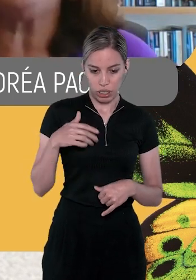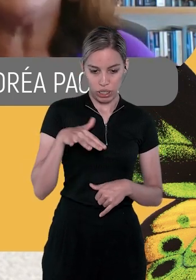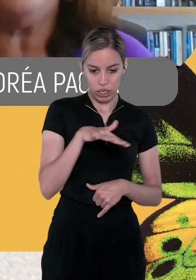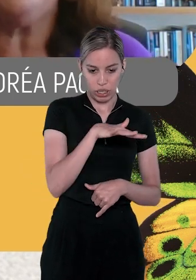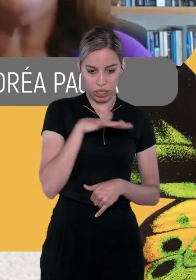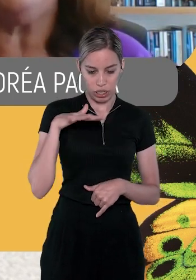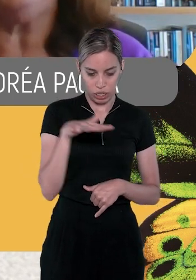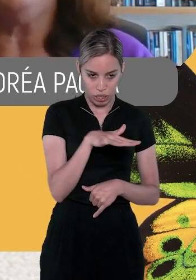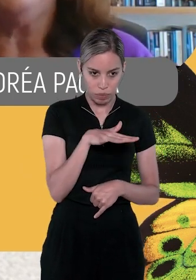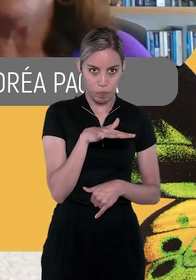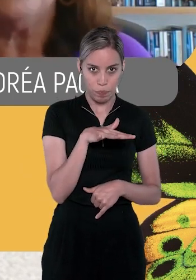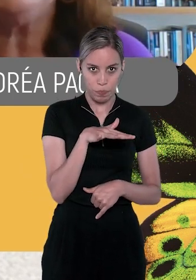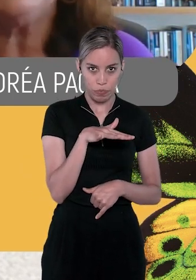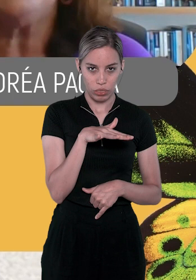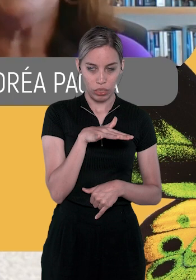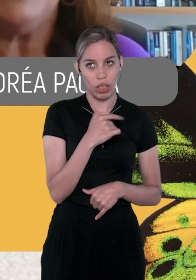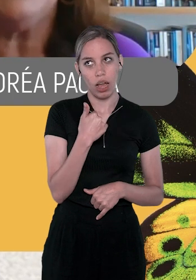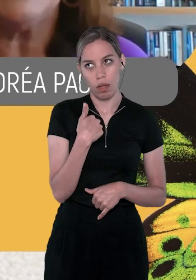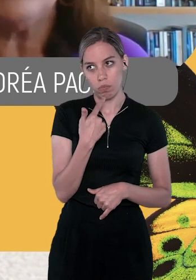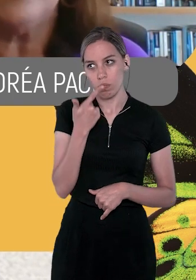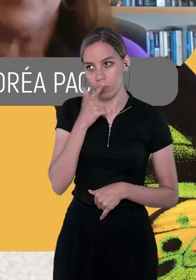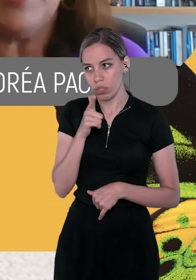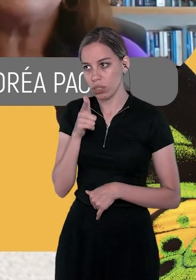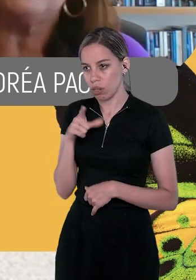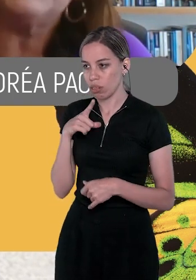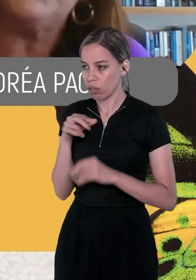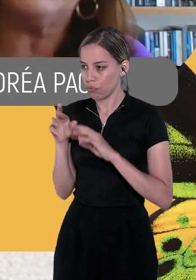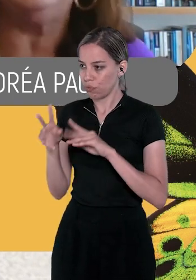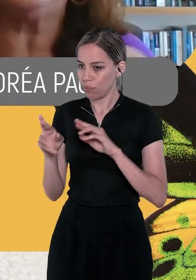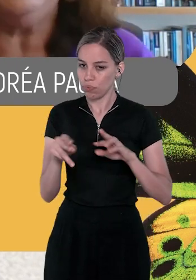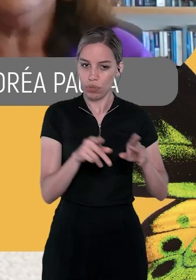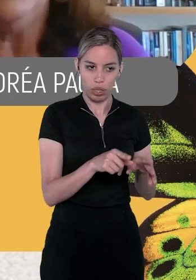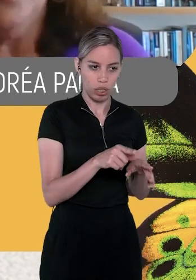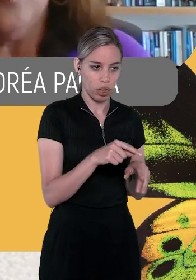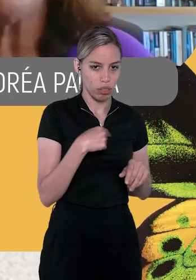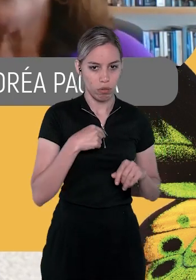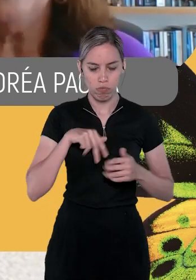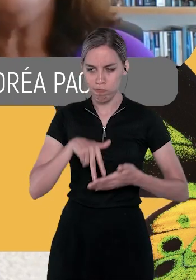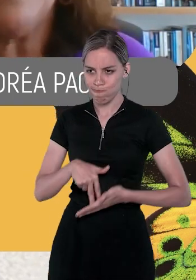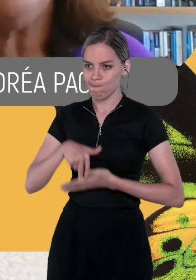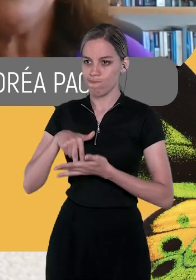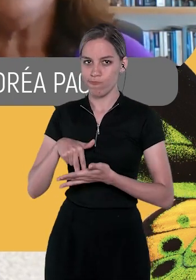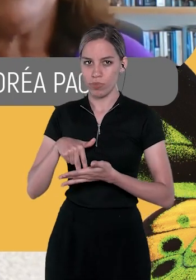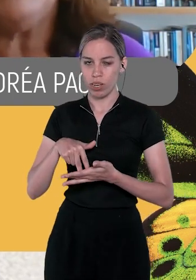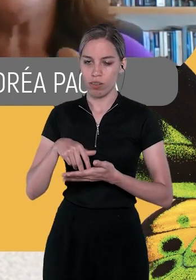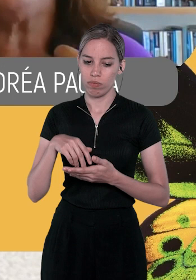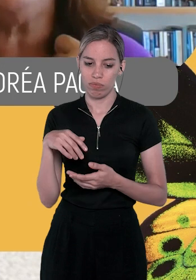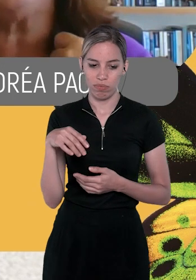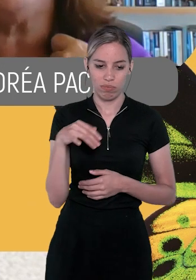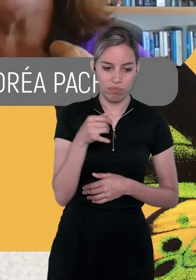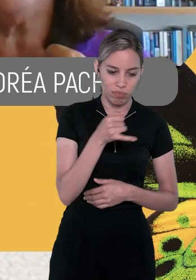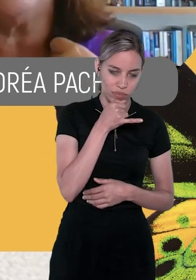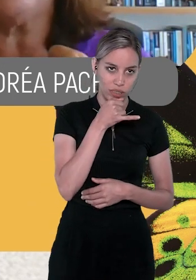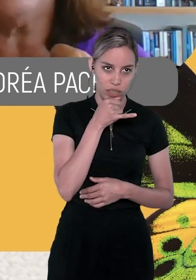ele precisava viver, com todas as diferenças e divergências, ou se fortalecia ou sucumbia, porque havia também